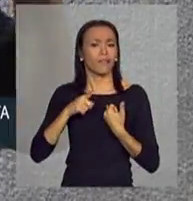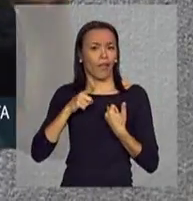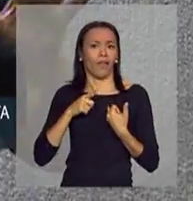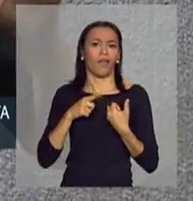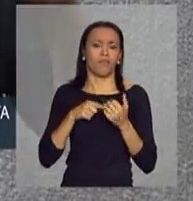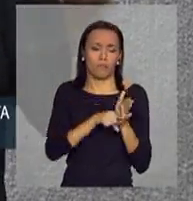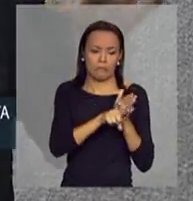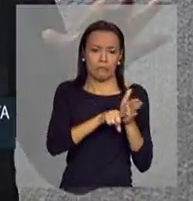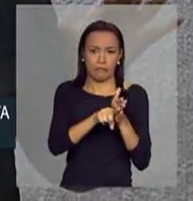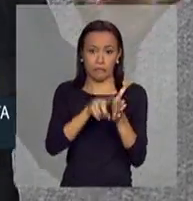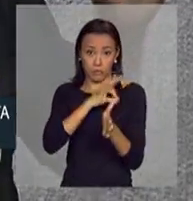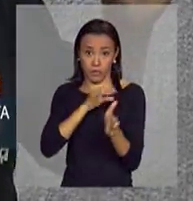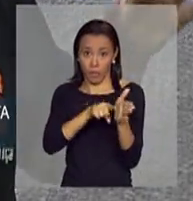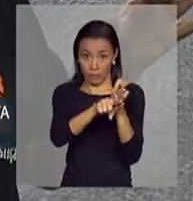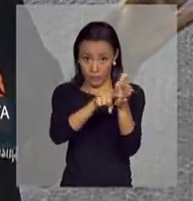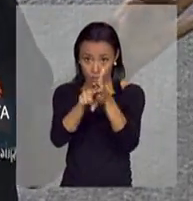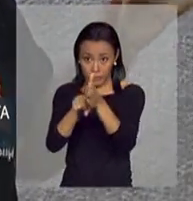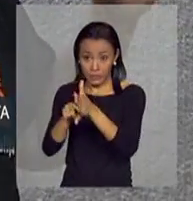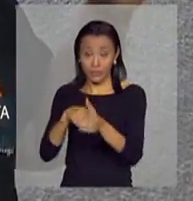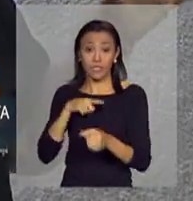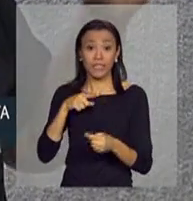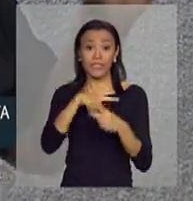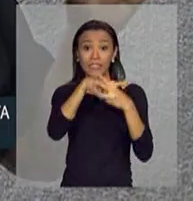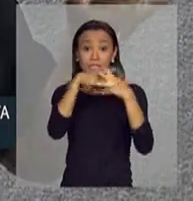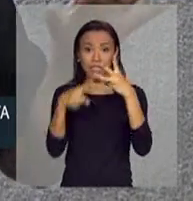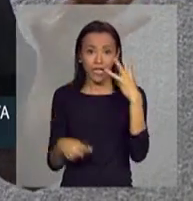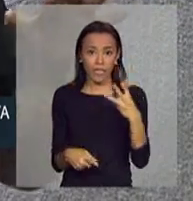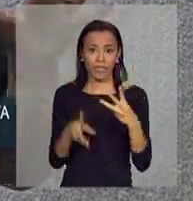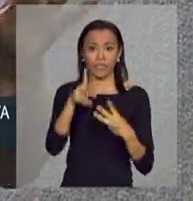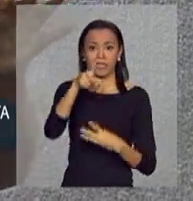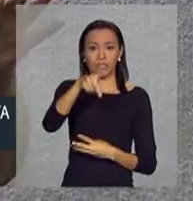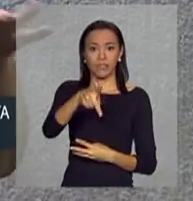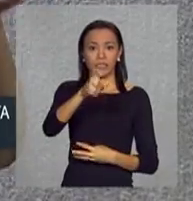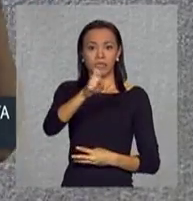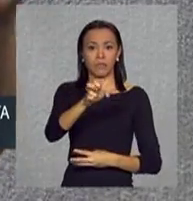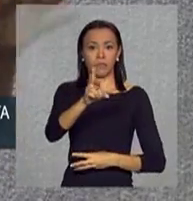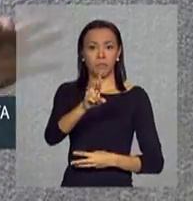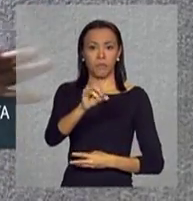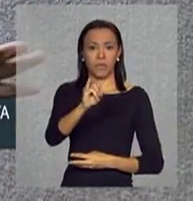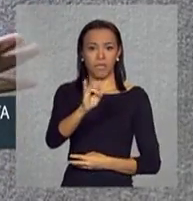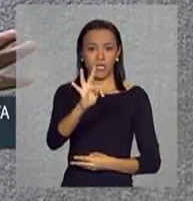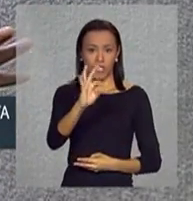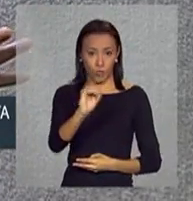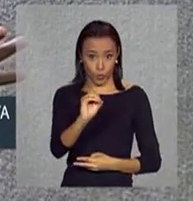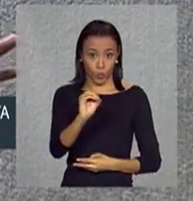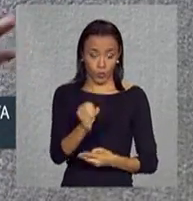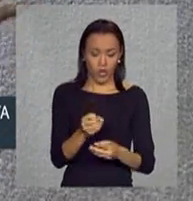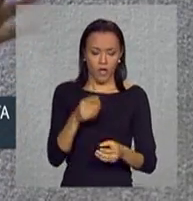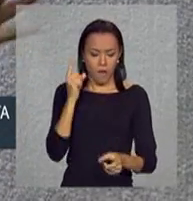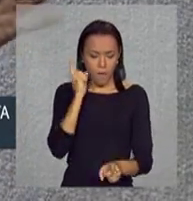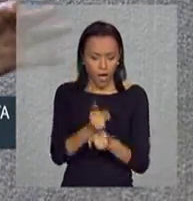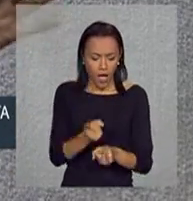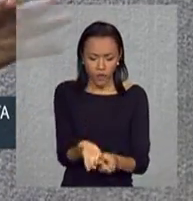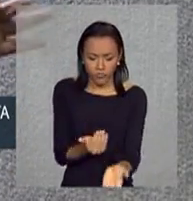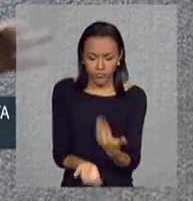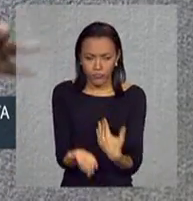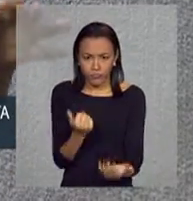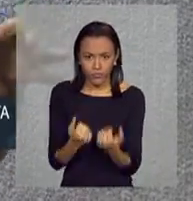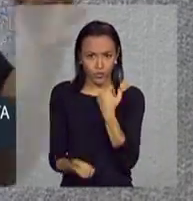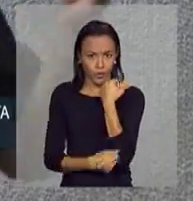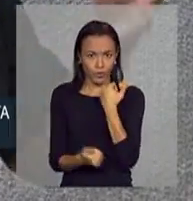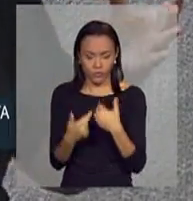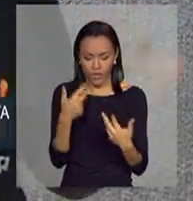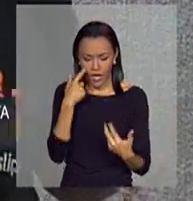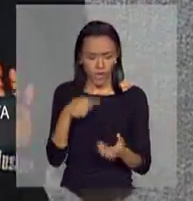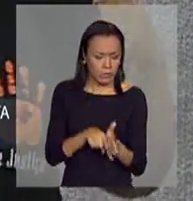tem três peritos cuidando da revisão, né, dos laudos, que não vão ser só os